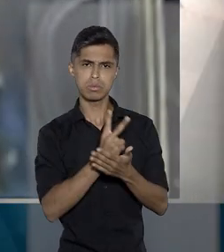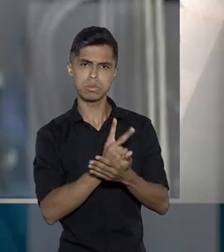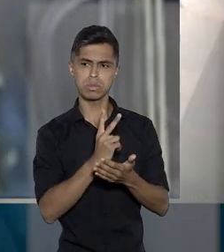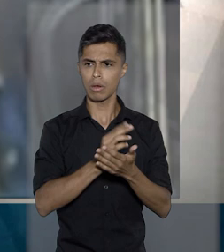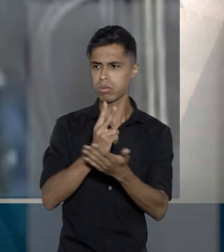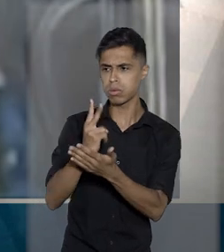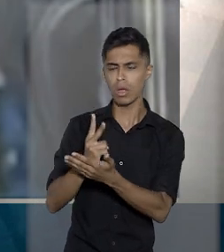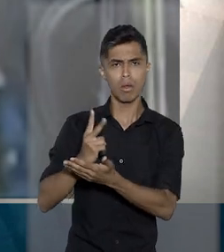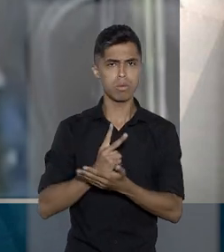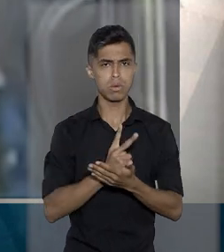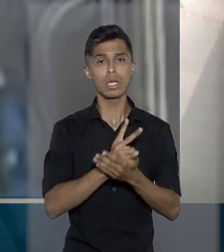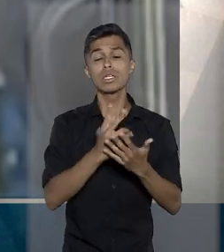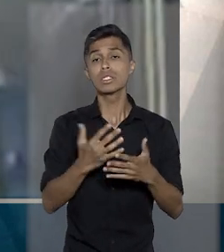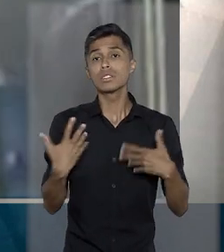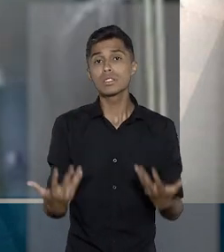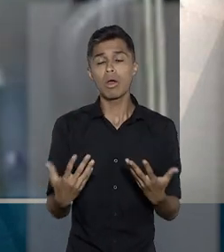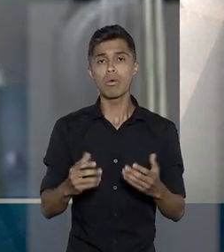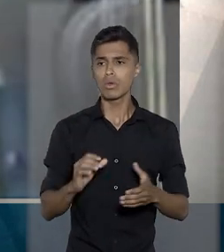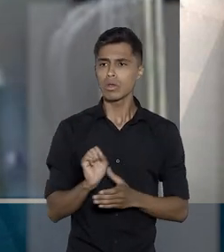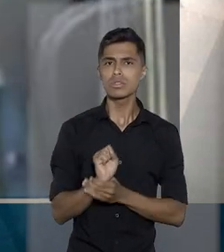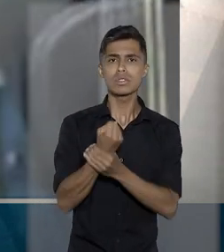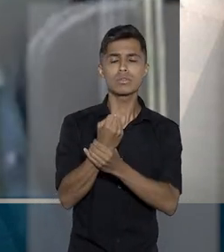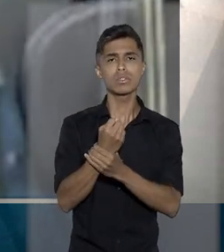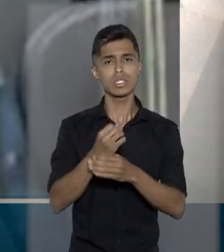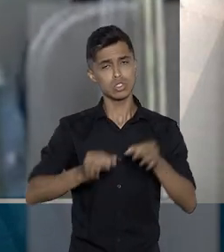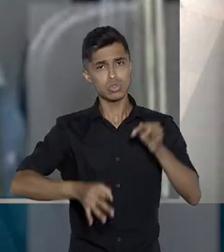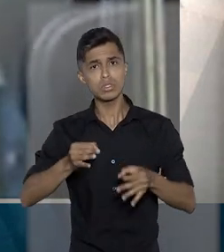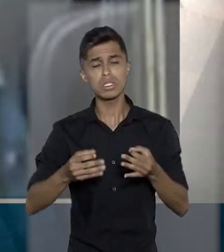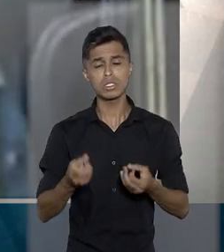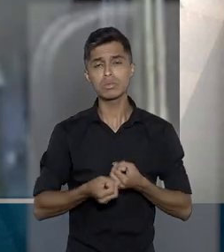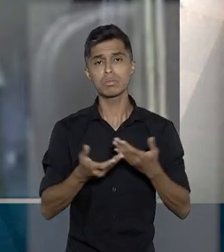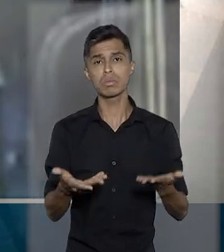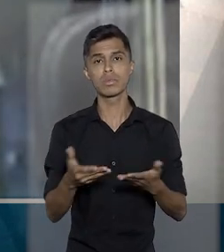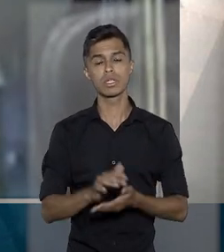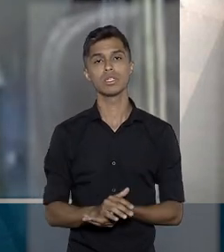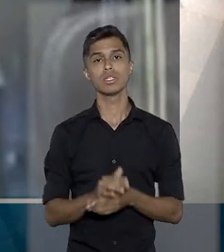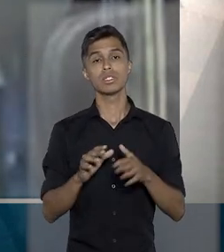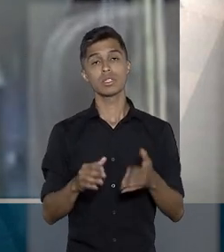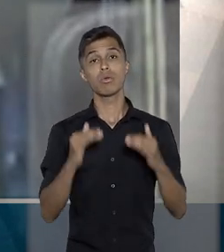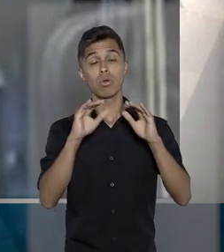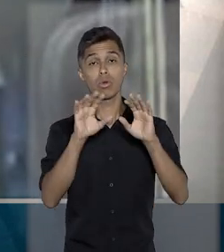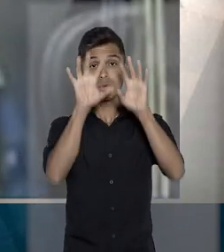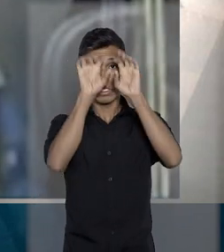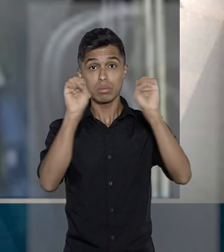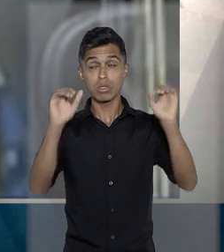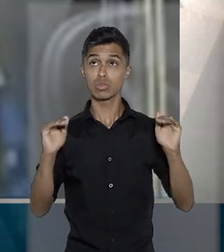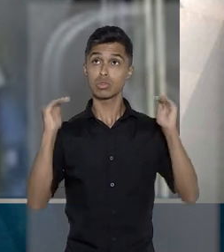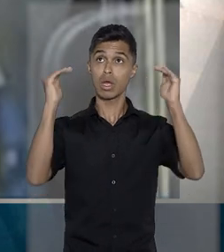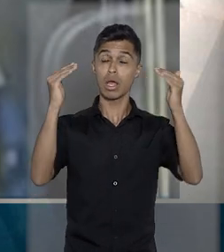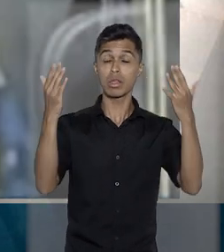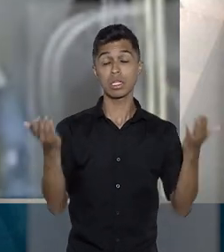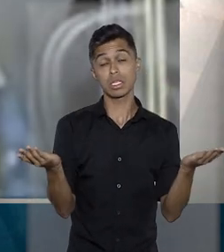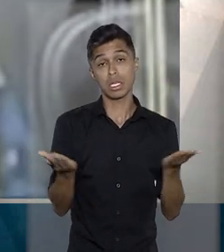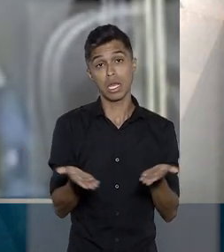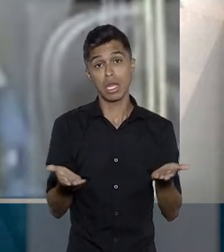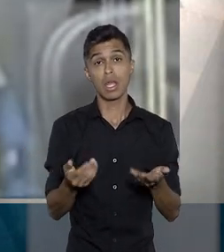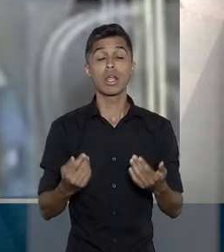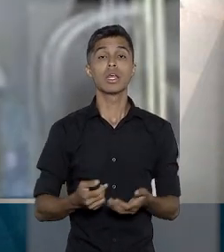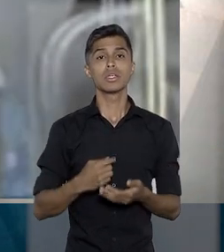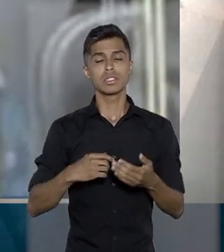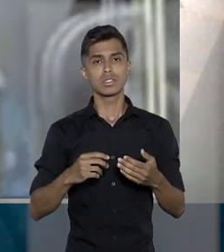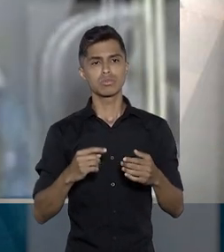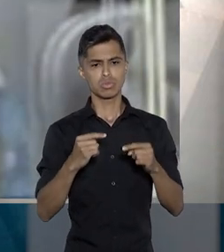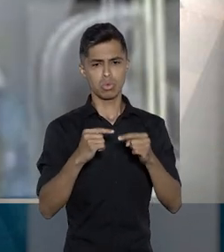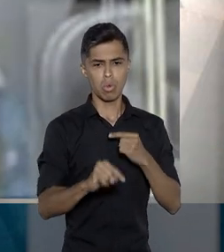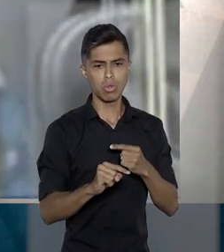fortalece a estabilidade e a segurança jurídica e por isso as cortes superiores consideram que o julgamento singular